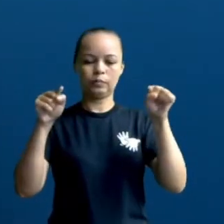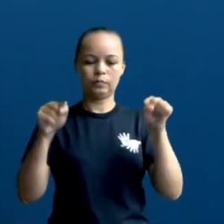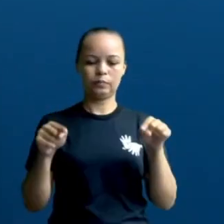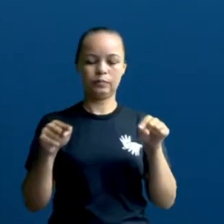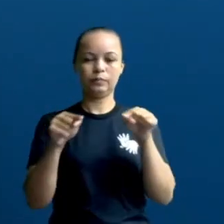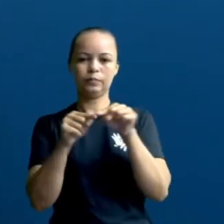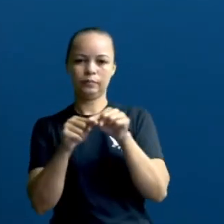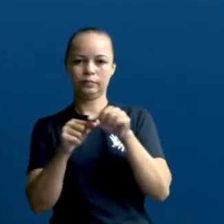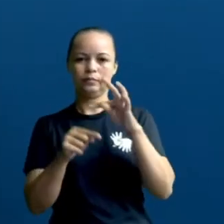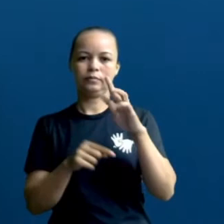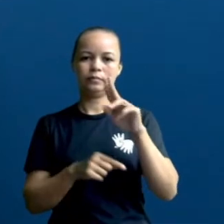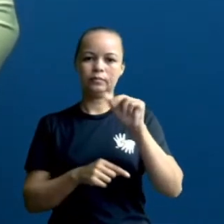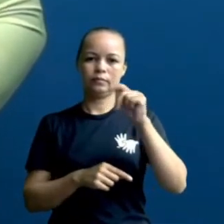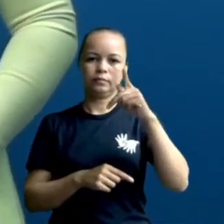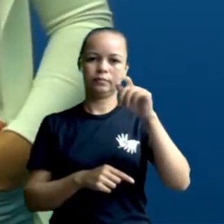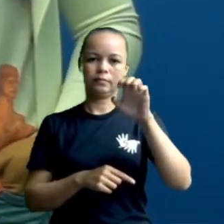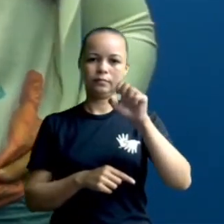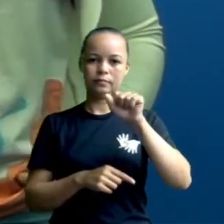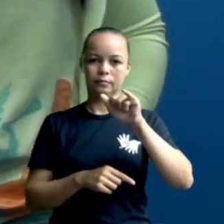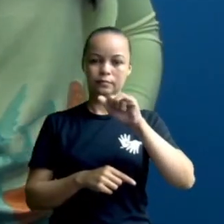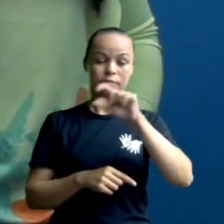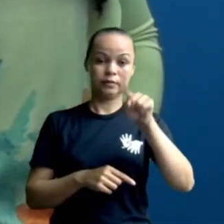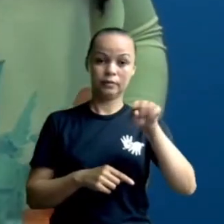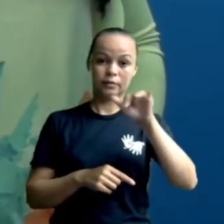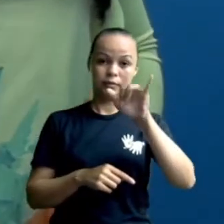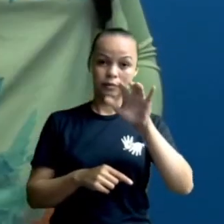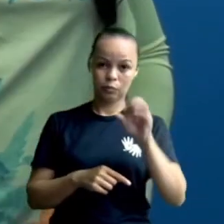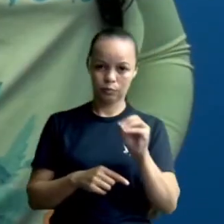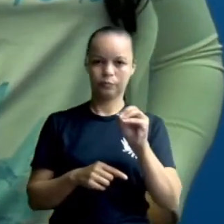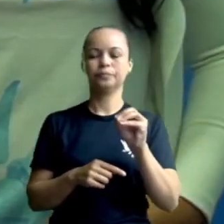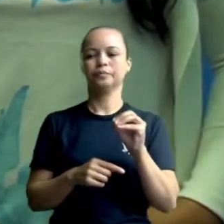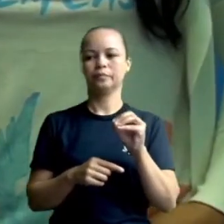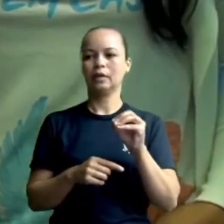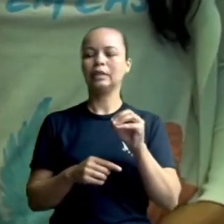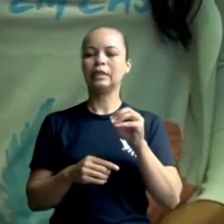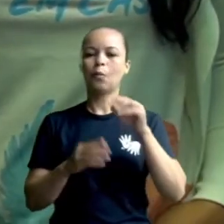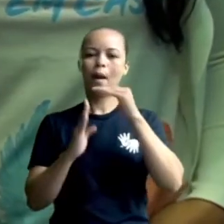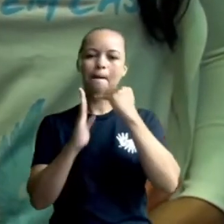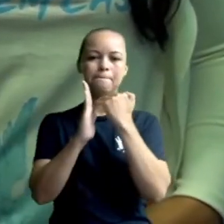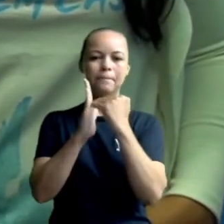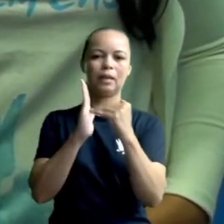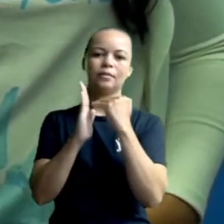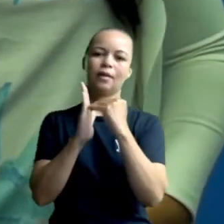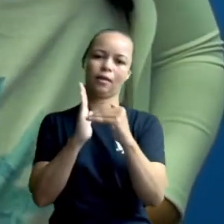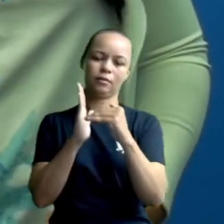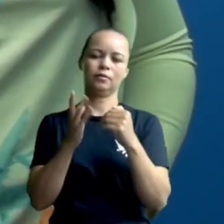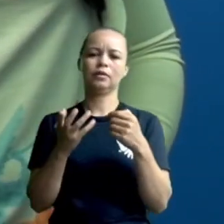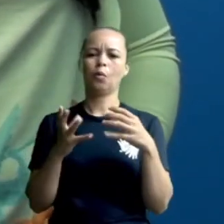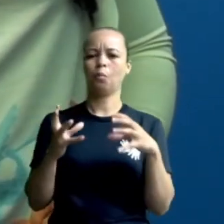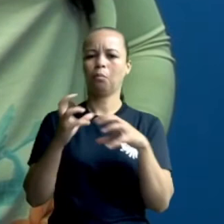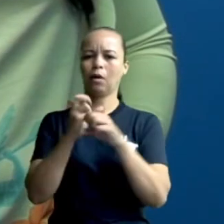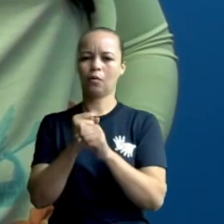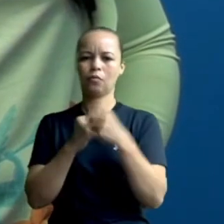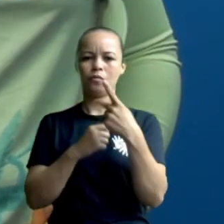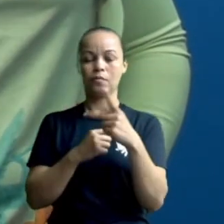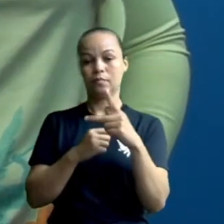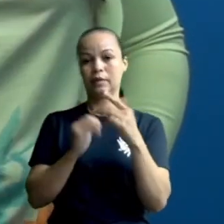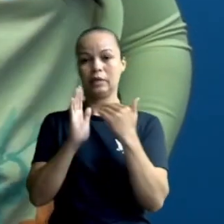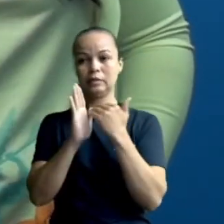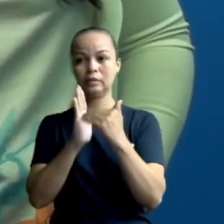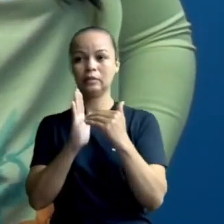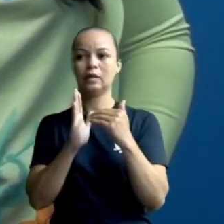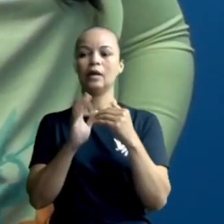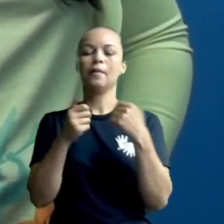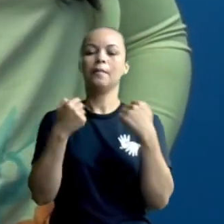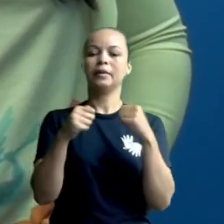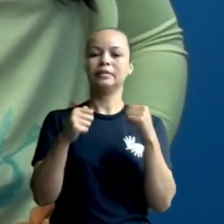trapézio, tá certo? Eu tenho a metade de uma circunferência. Então, quando eu fizer o cálculo de uma circunferência, eu vou ter que dividir